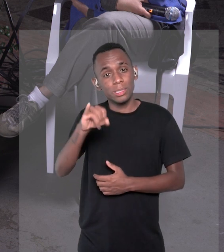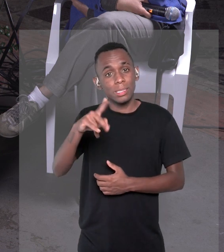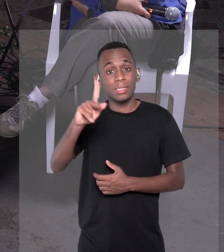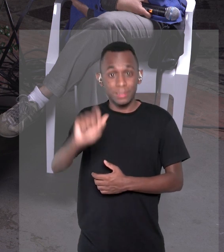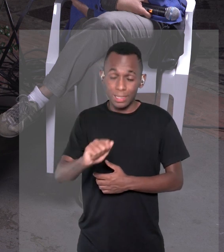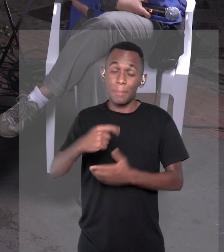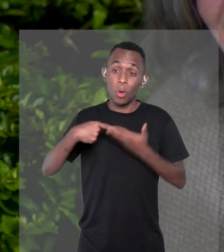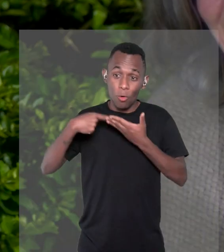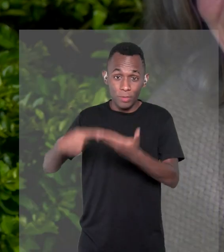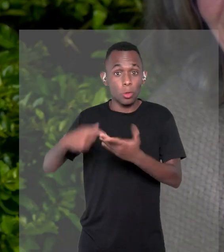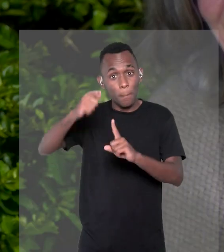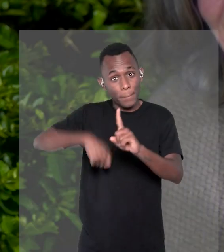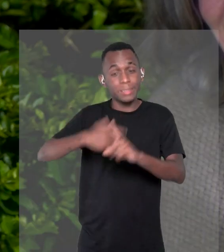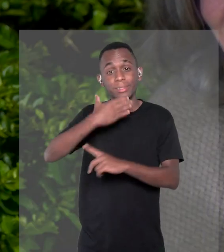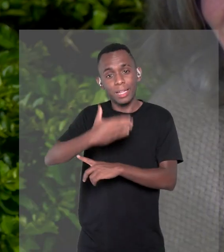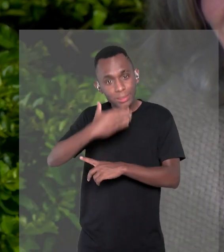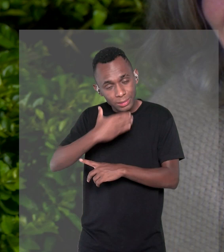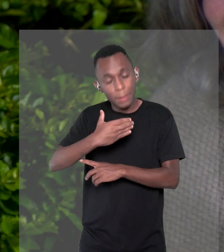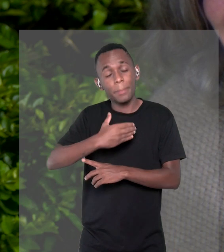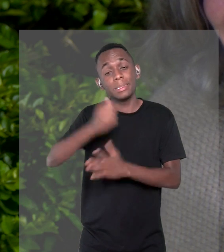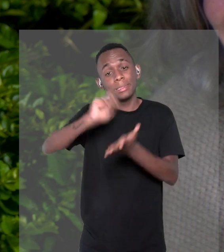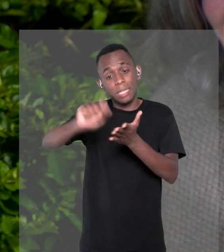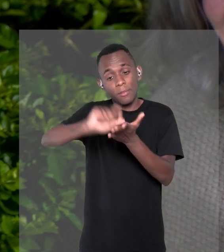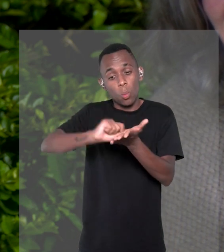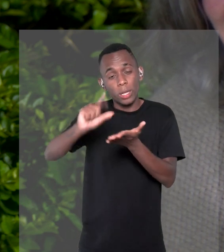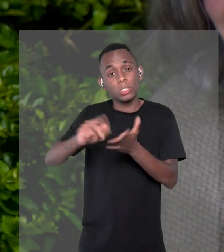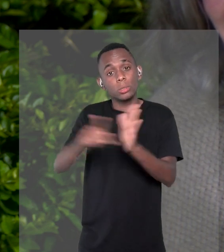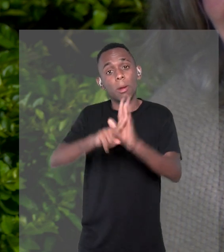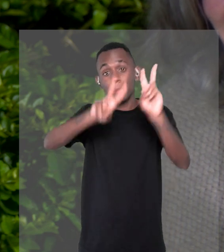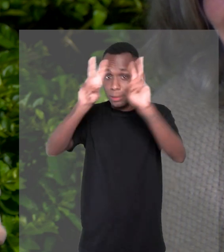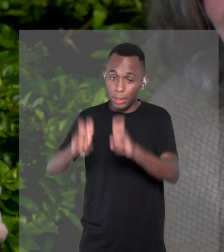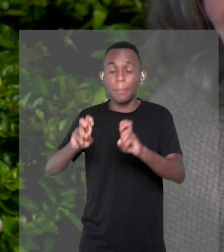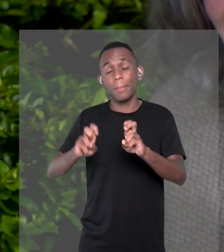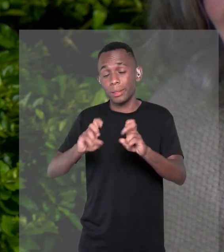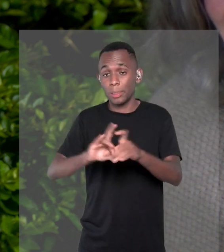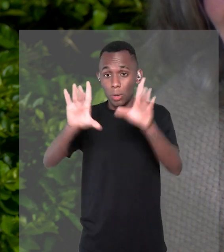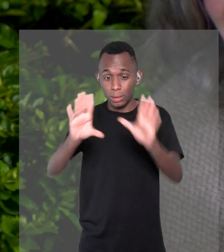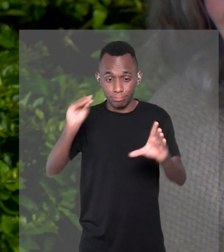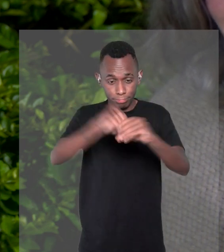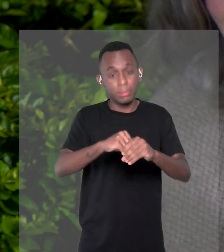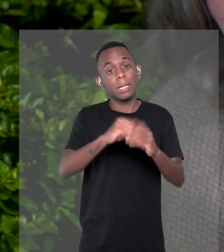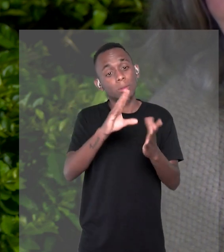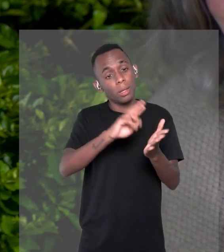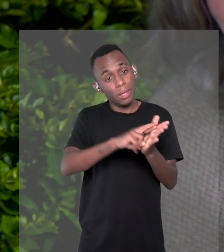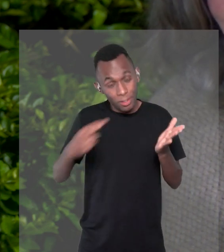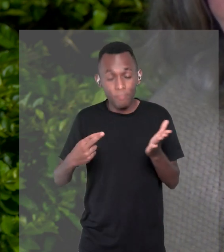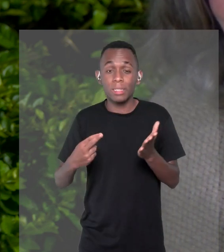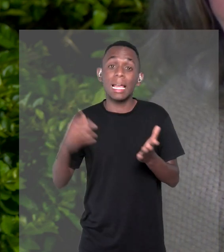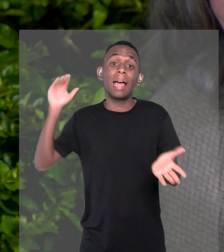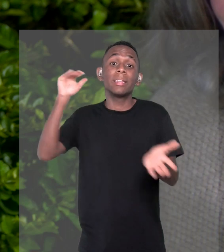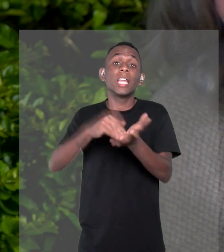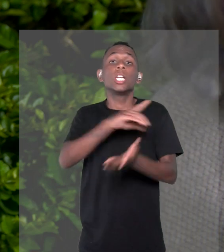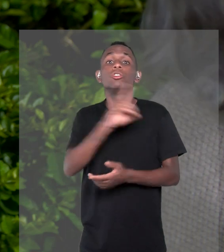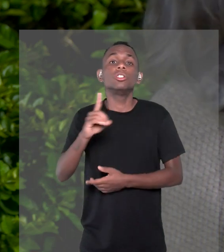dá muito para entender, é que, gentilmente, a Rosisca tinha me convidado em dezembro para escrever um artigo para essa